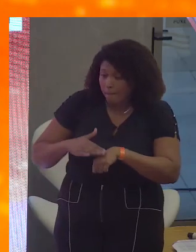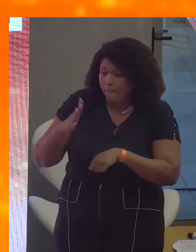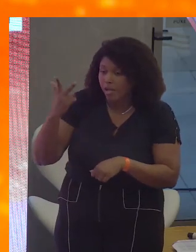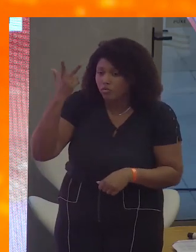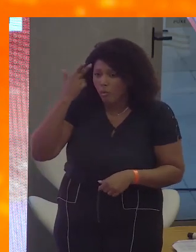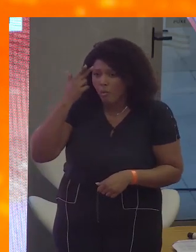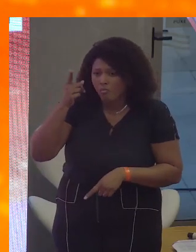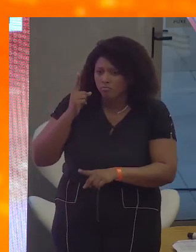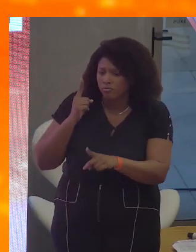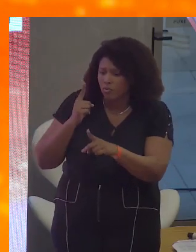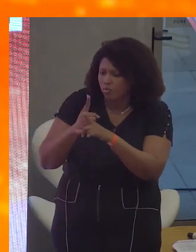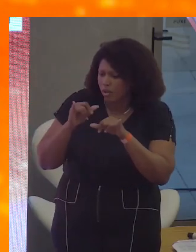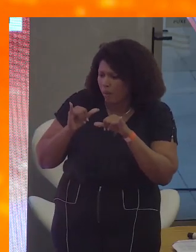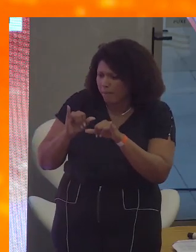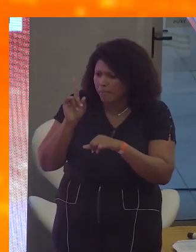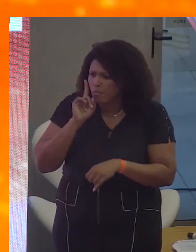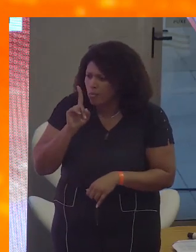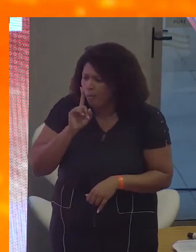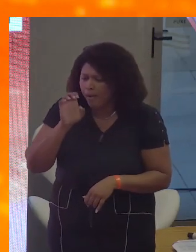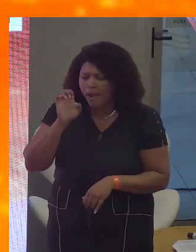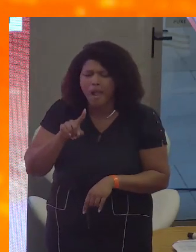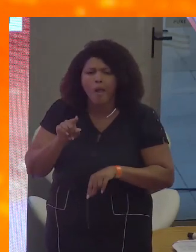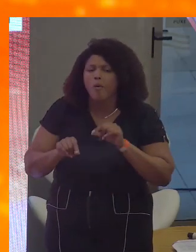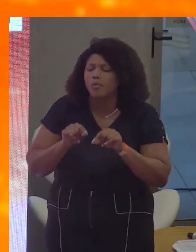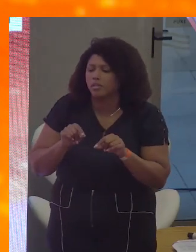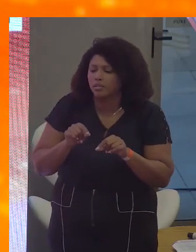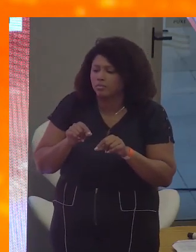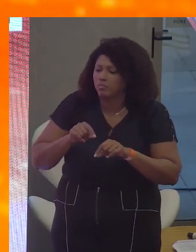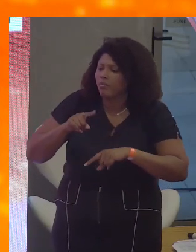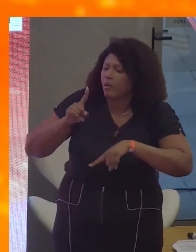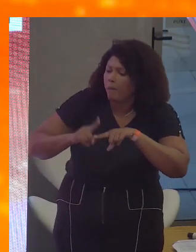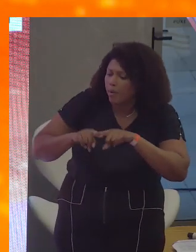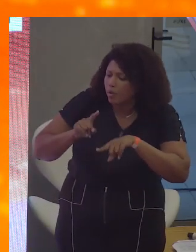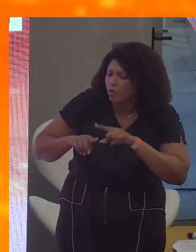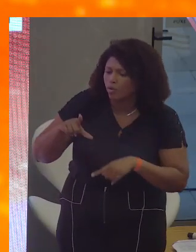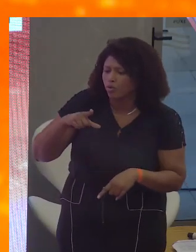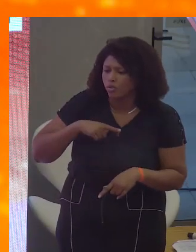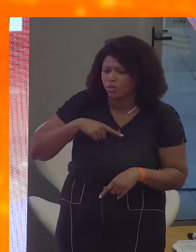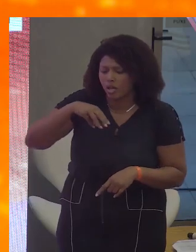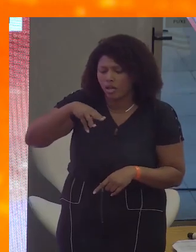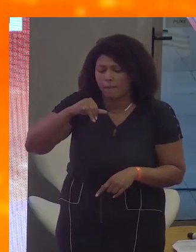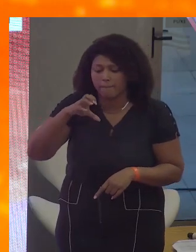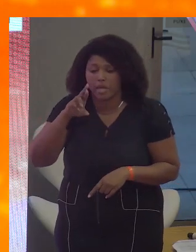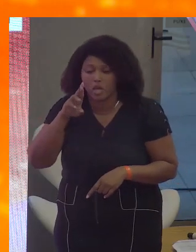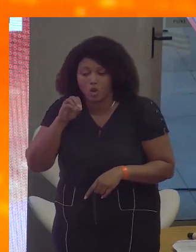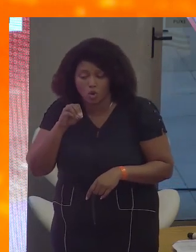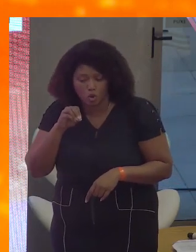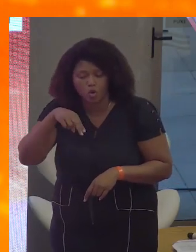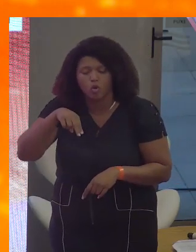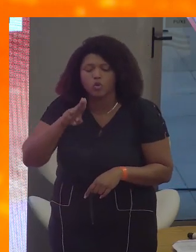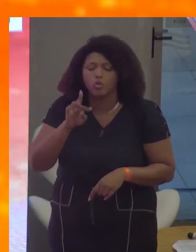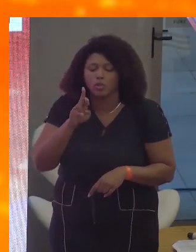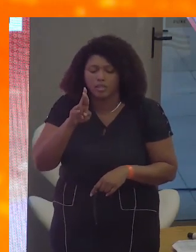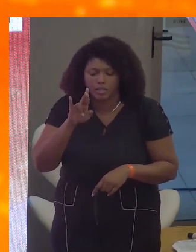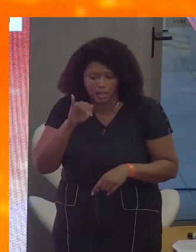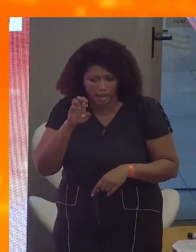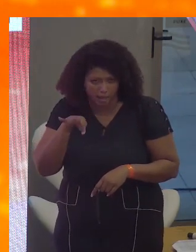você encontrar no mercado europeu são produtos contendo micronutrientes e